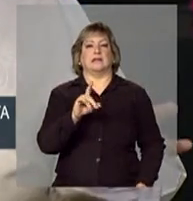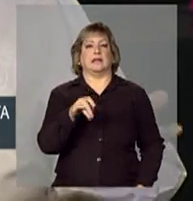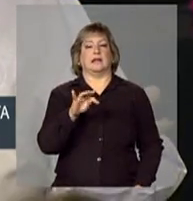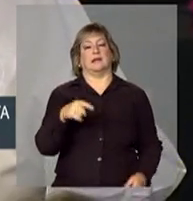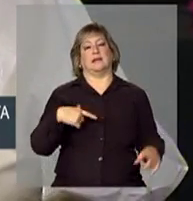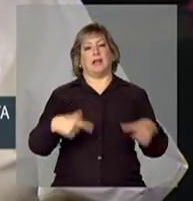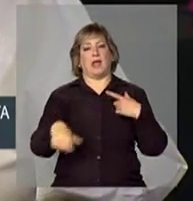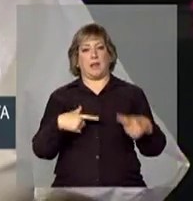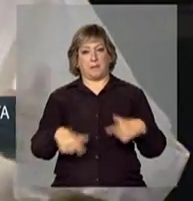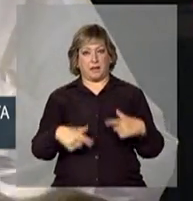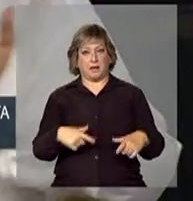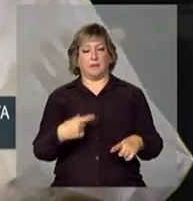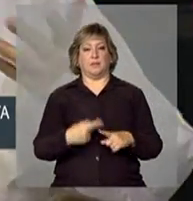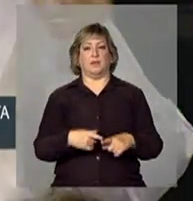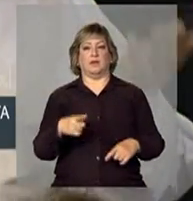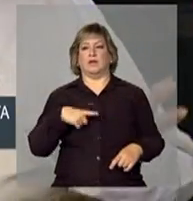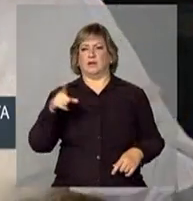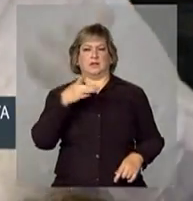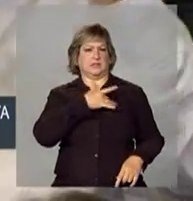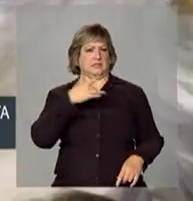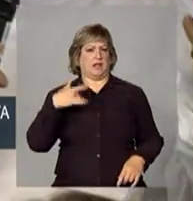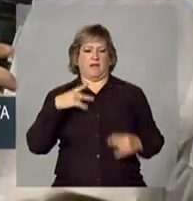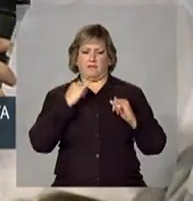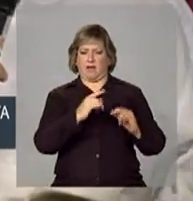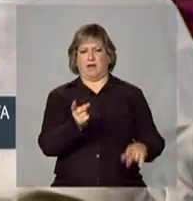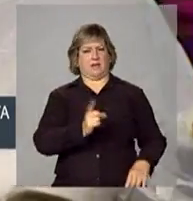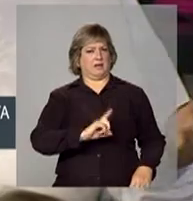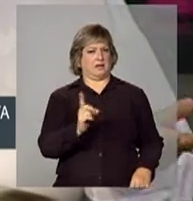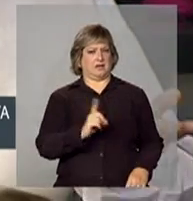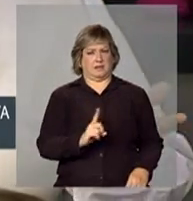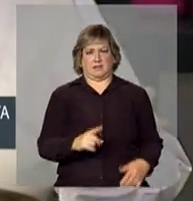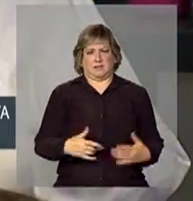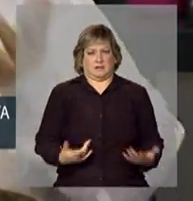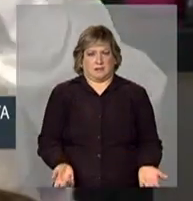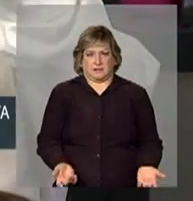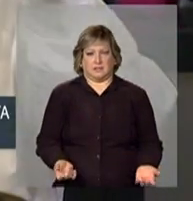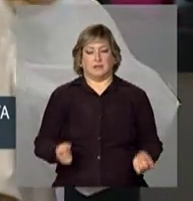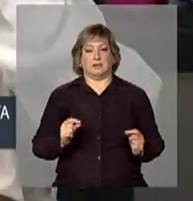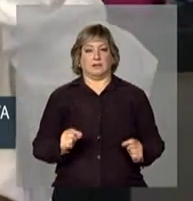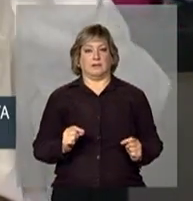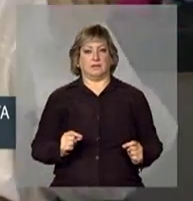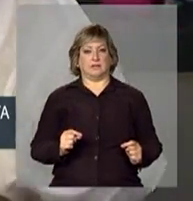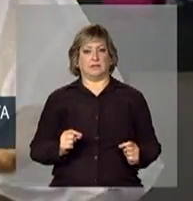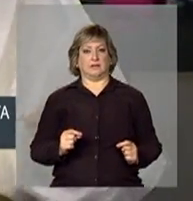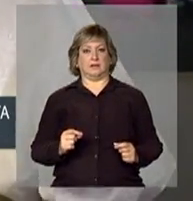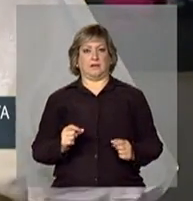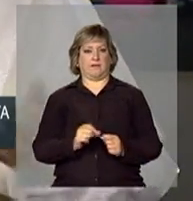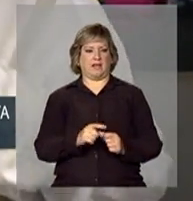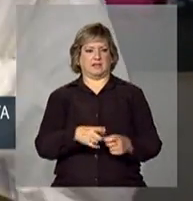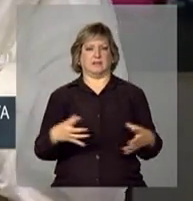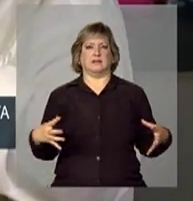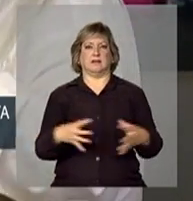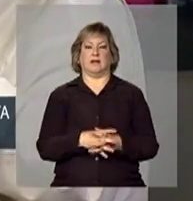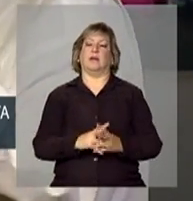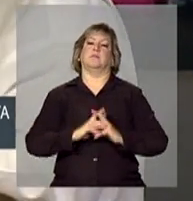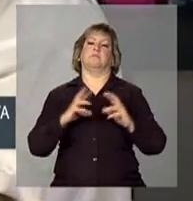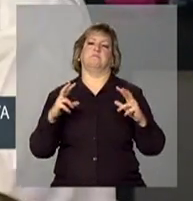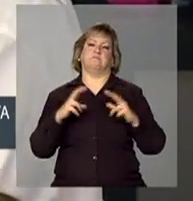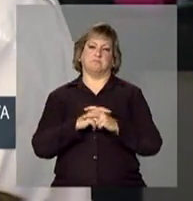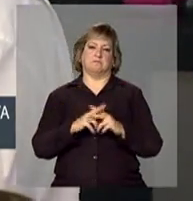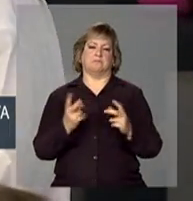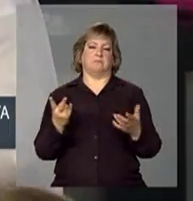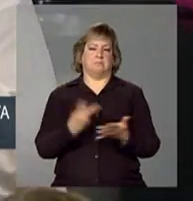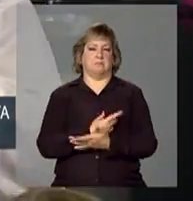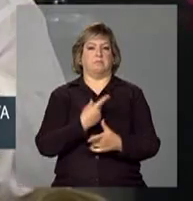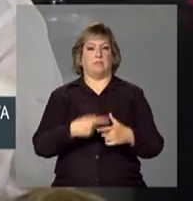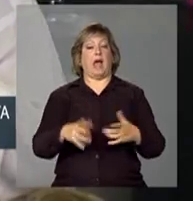o serviço de saúde diz, não, de jeito nenhum, imagina se nós vamos arrumar isso numa briga. Né? E aí, então, vocês